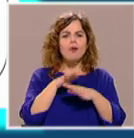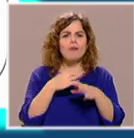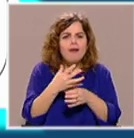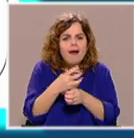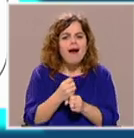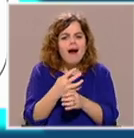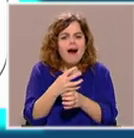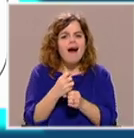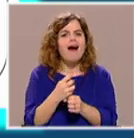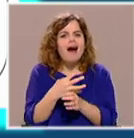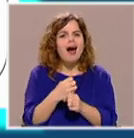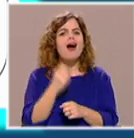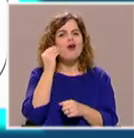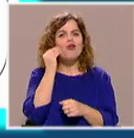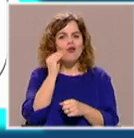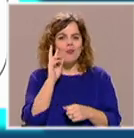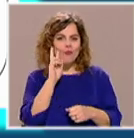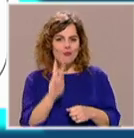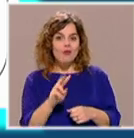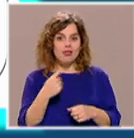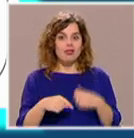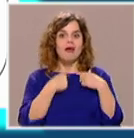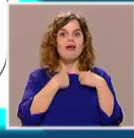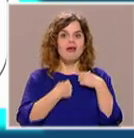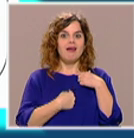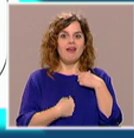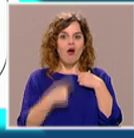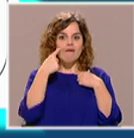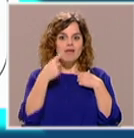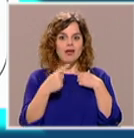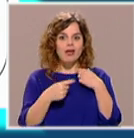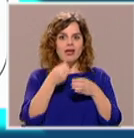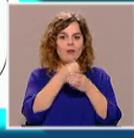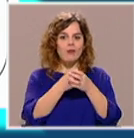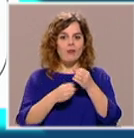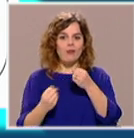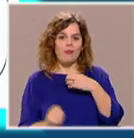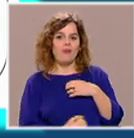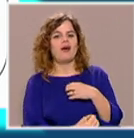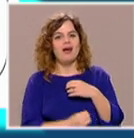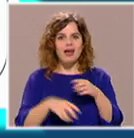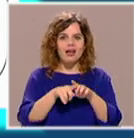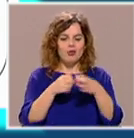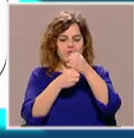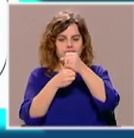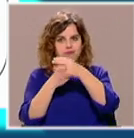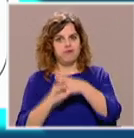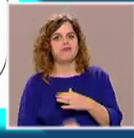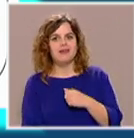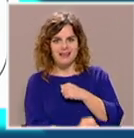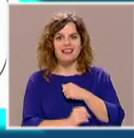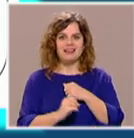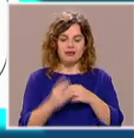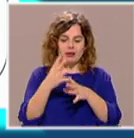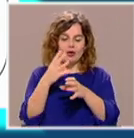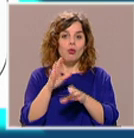peristálticos. Reparem então, os movimentos peristálticos ocorrem no esófago e vemos aqui a animação do bolo alimentar a ser empurrado através do esófago por